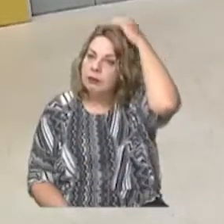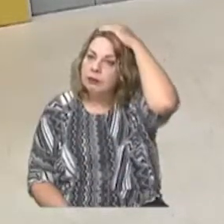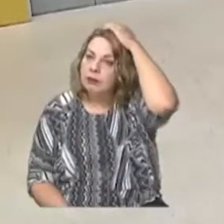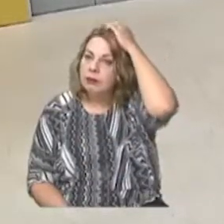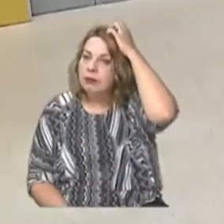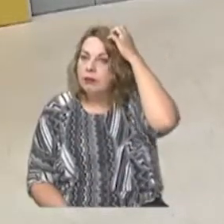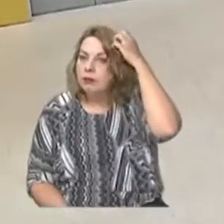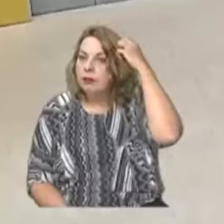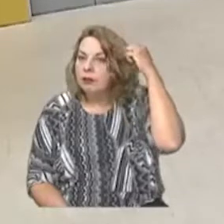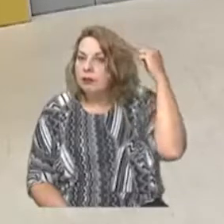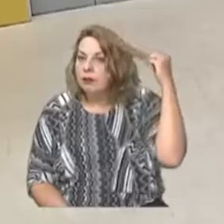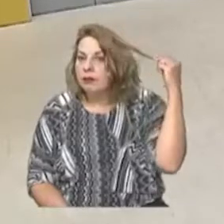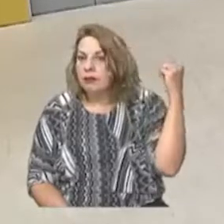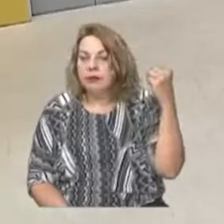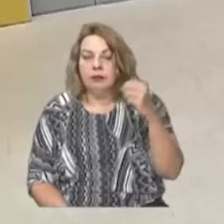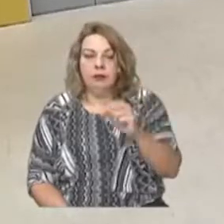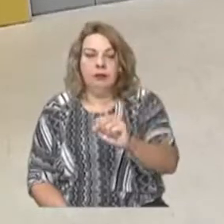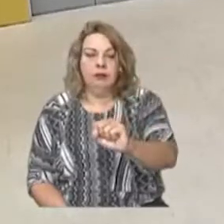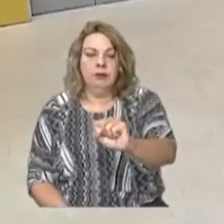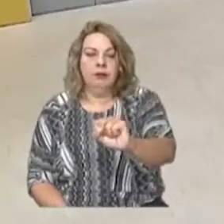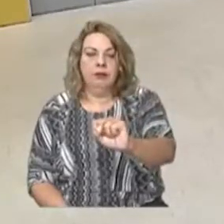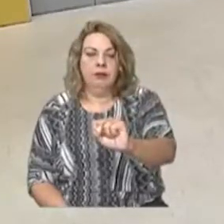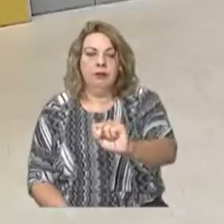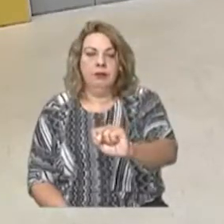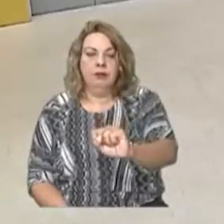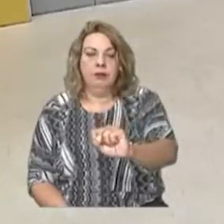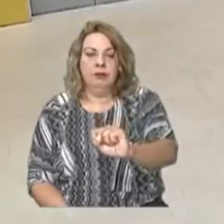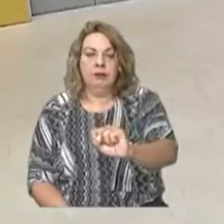24 já foi, número 8, número 8.